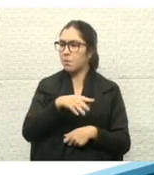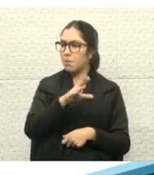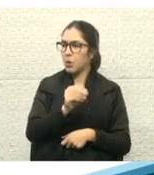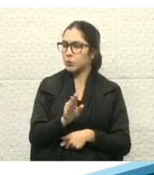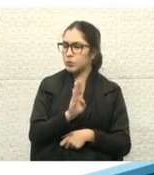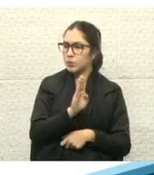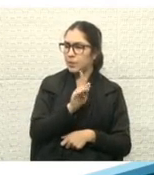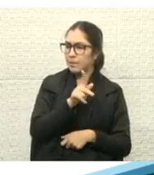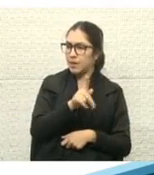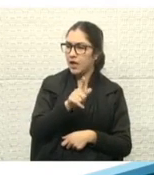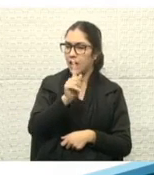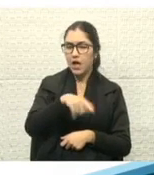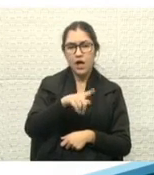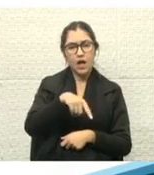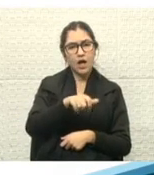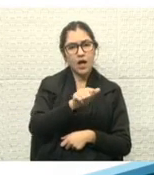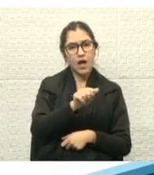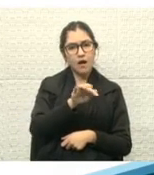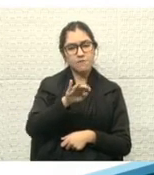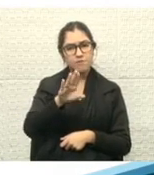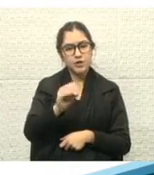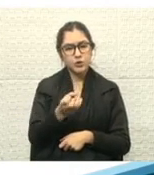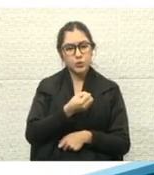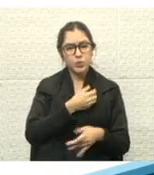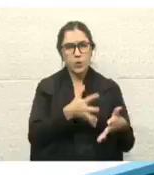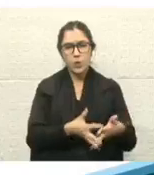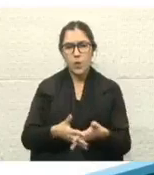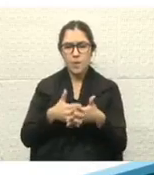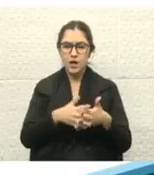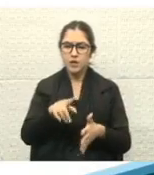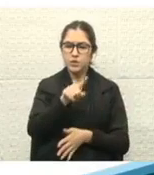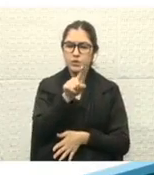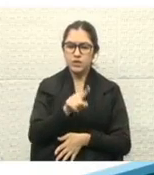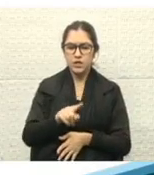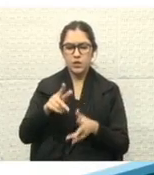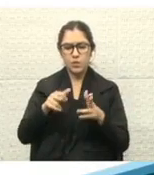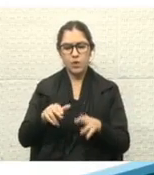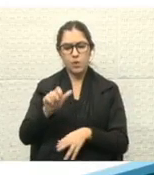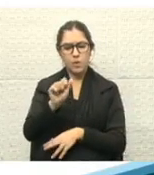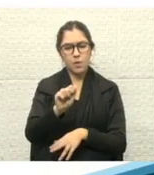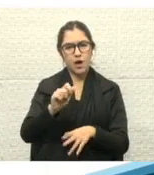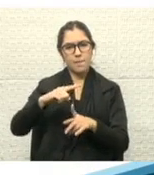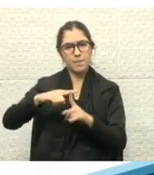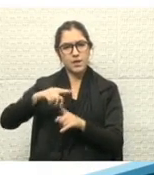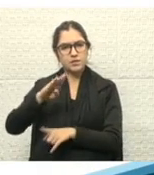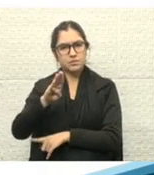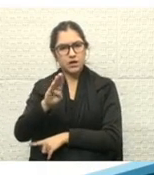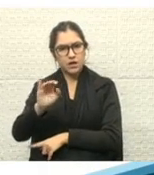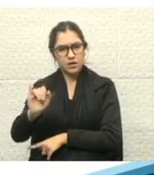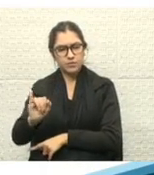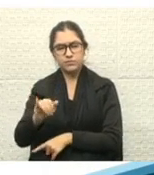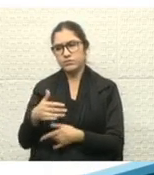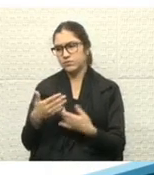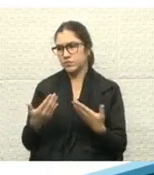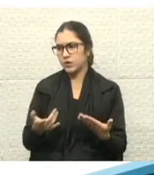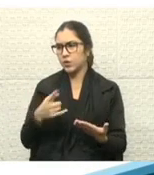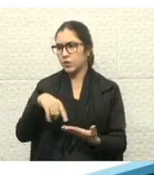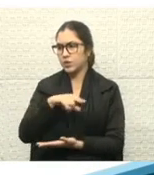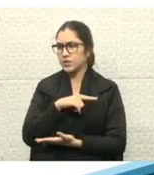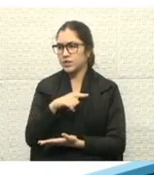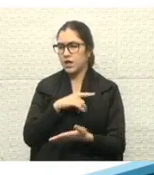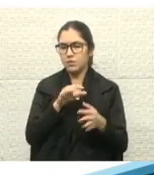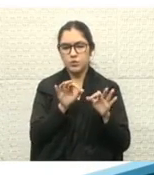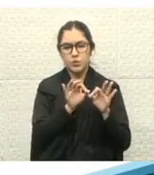P, ele é o afixo do número complexo z igual a A mais BI. Então, nós temos